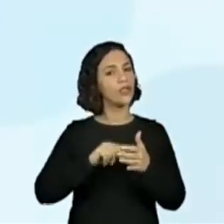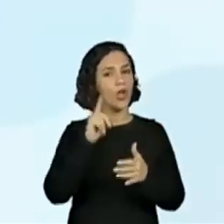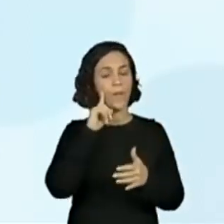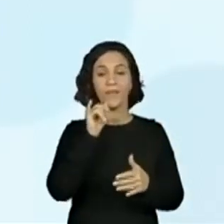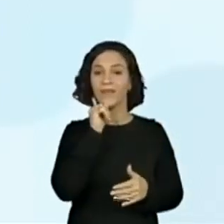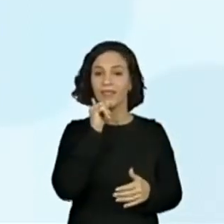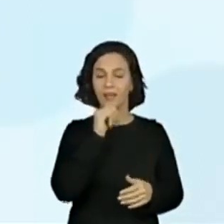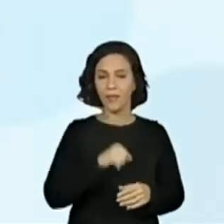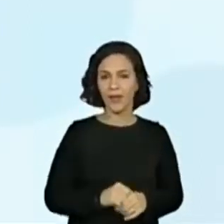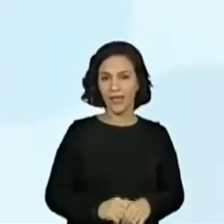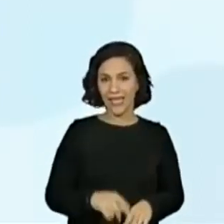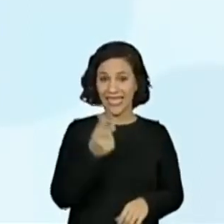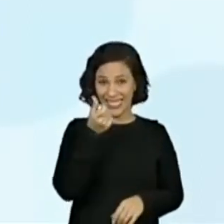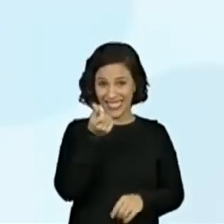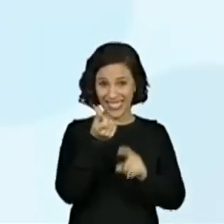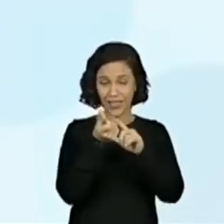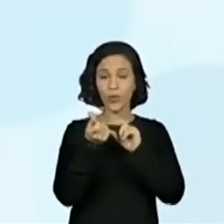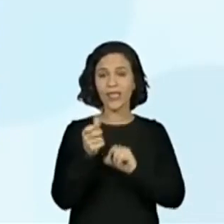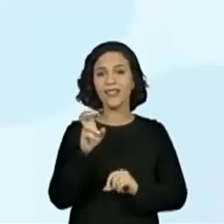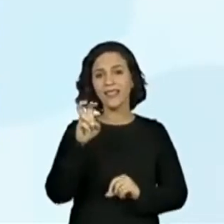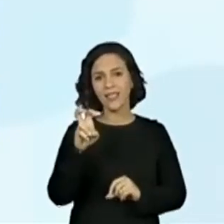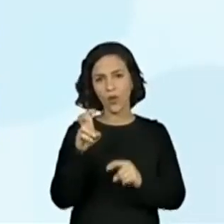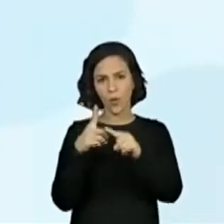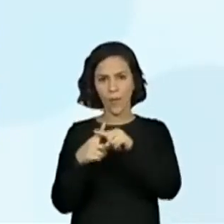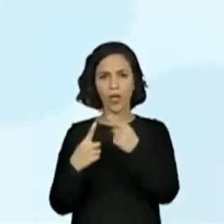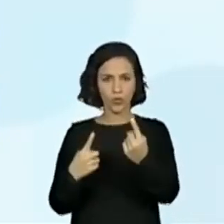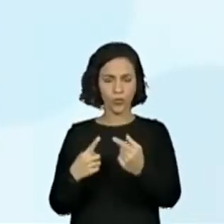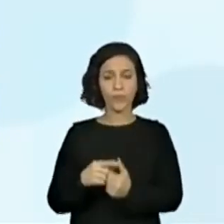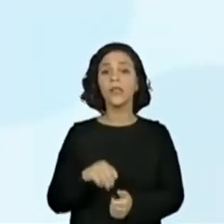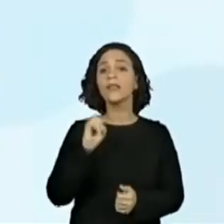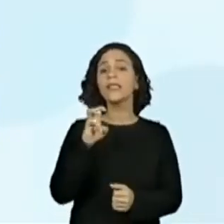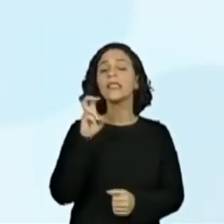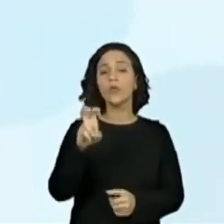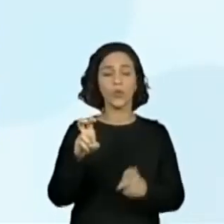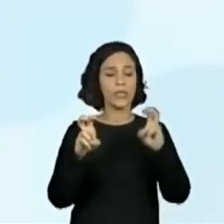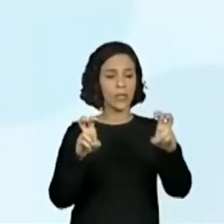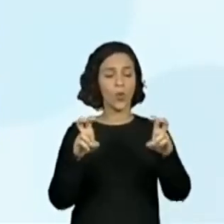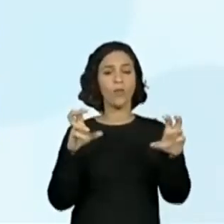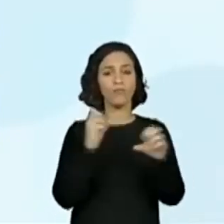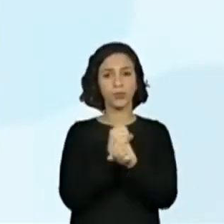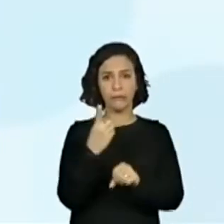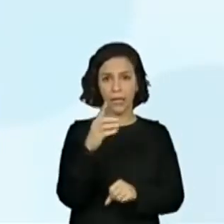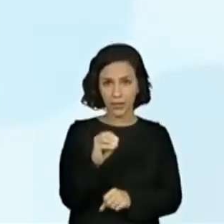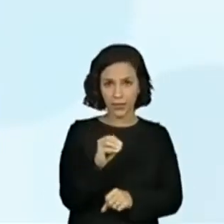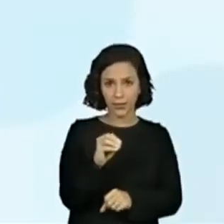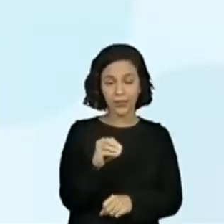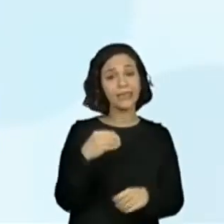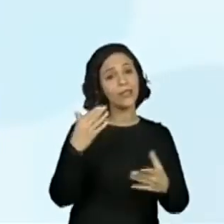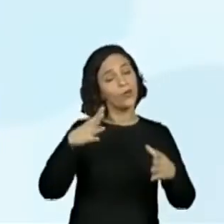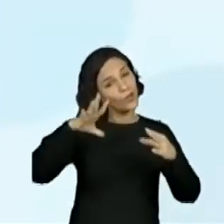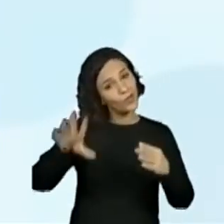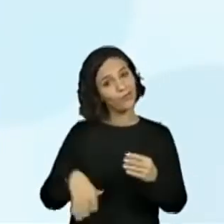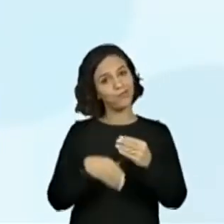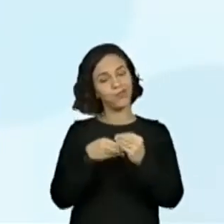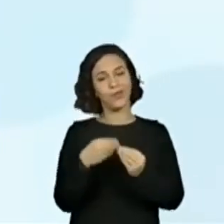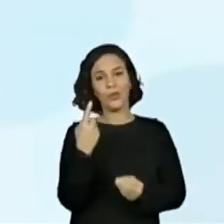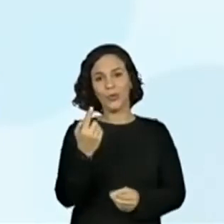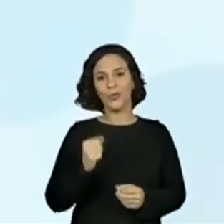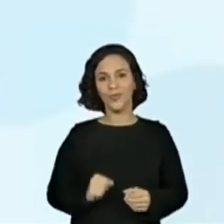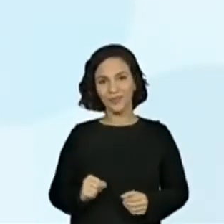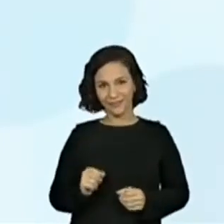é 5 mais 1? E se fosse, então, 5 mais 5, não daria 10? Aí eu acrescento mais